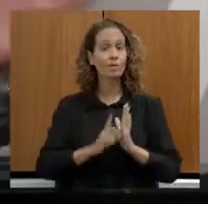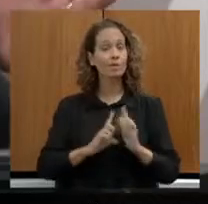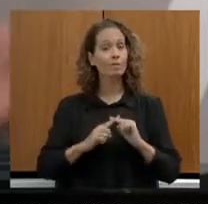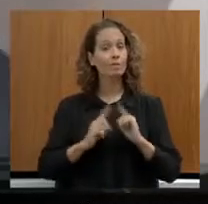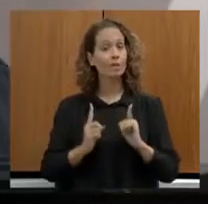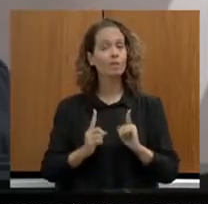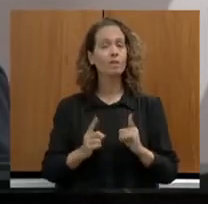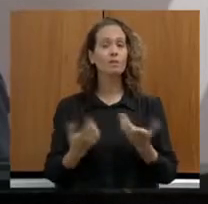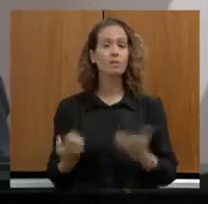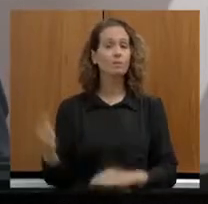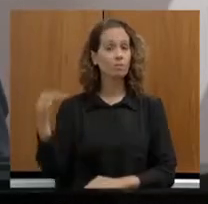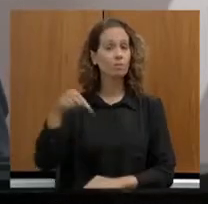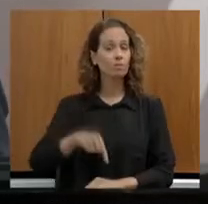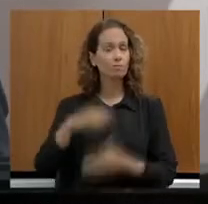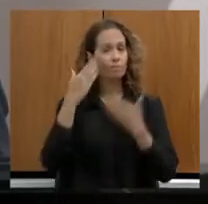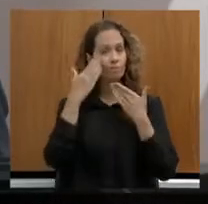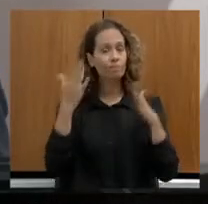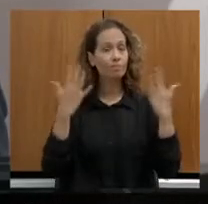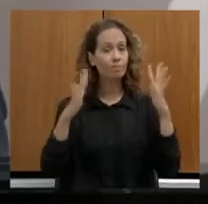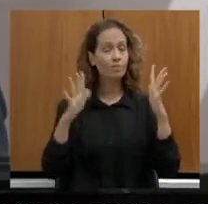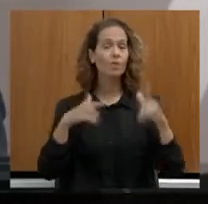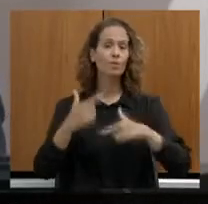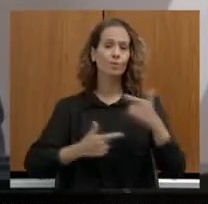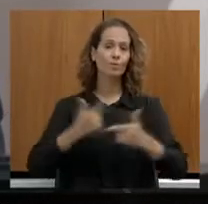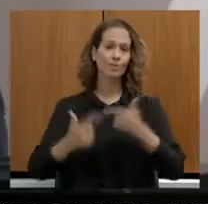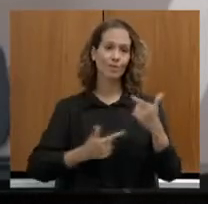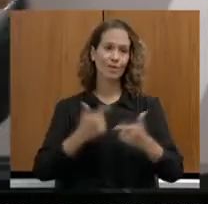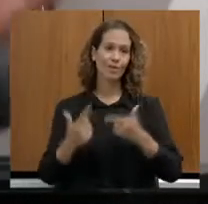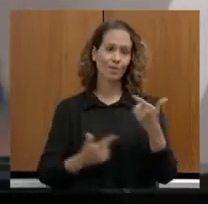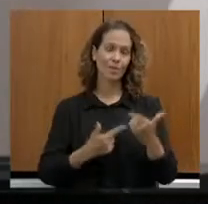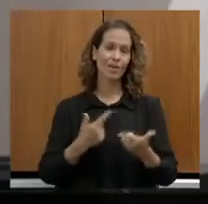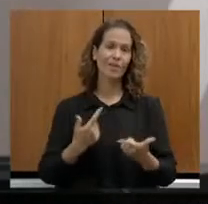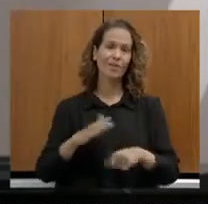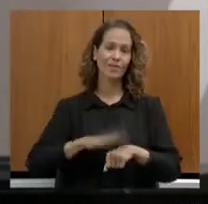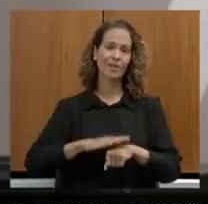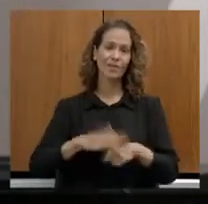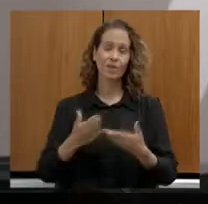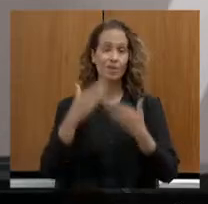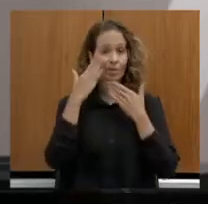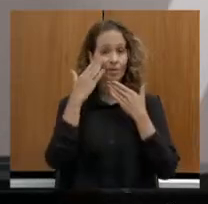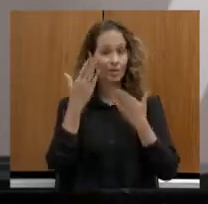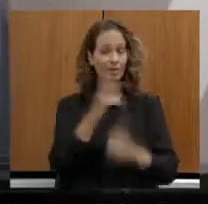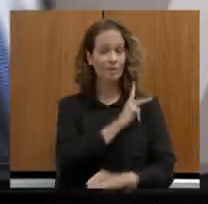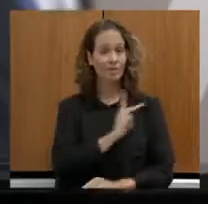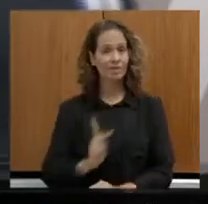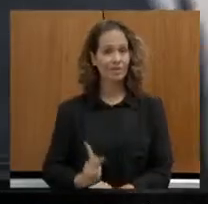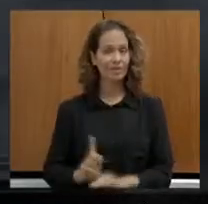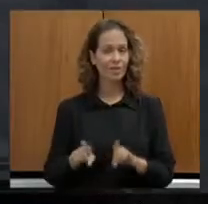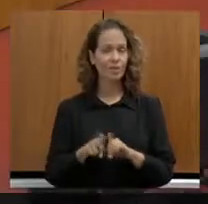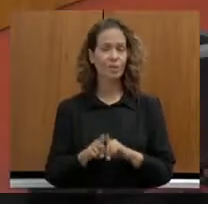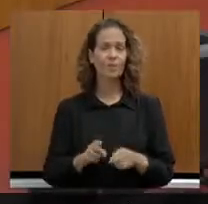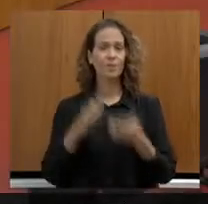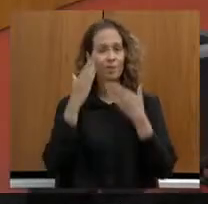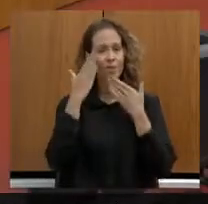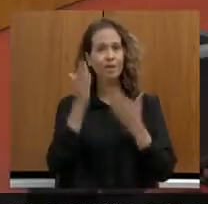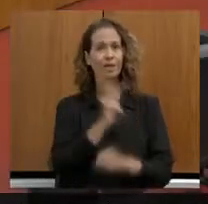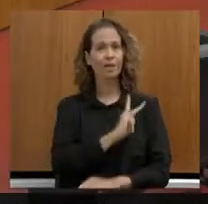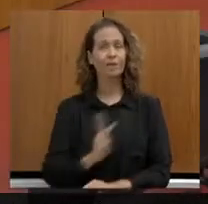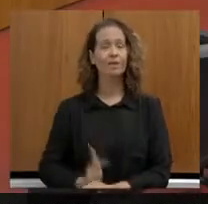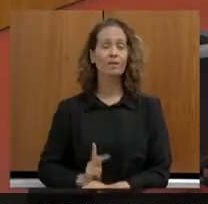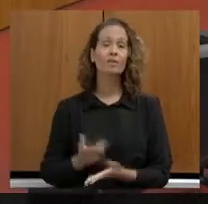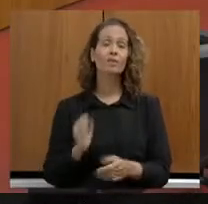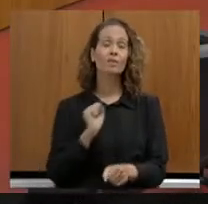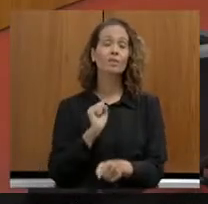para parabenizar e agradecer muito trabalho que tem feito por nós muito obrigado obrigado Presidente Obrigada Deputado nós vamos